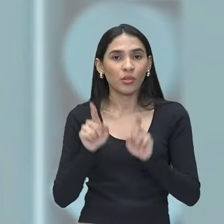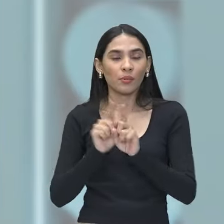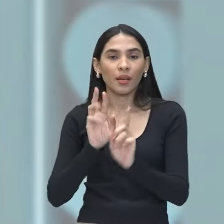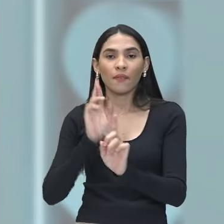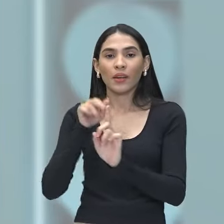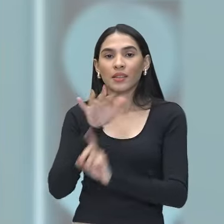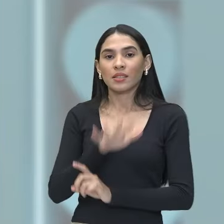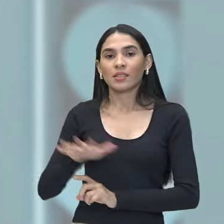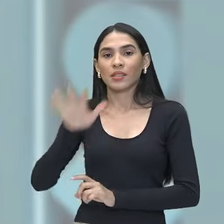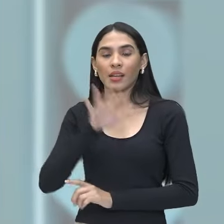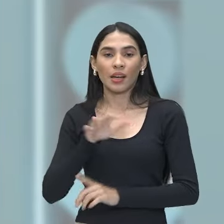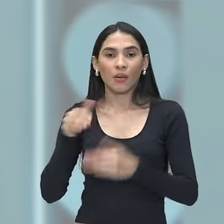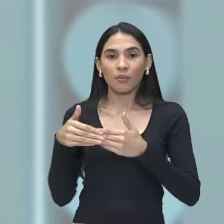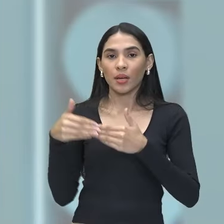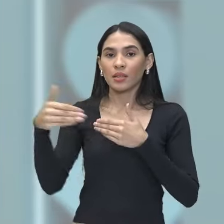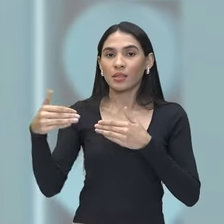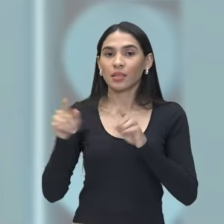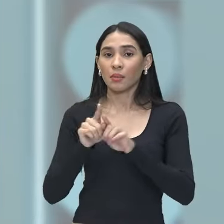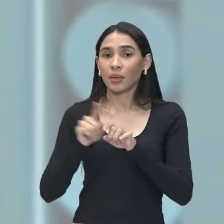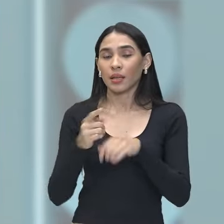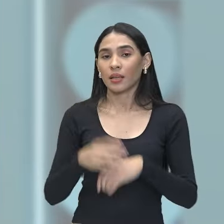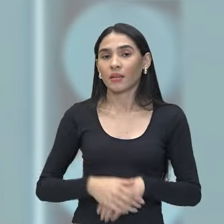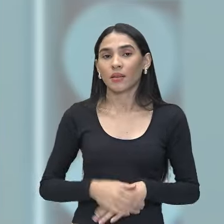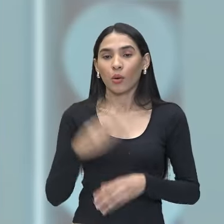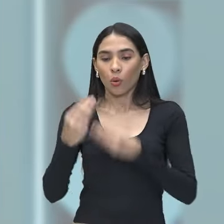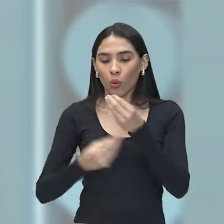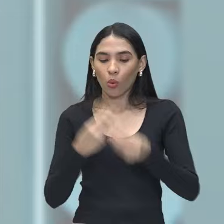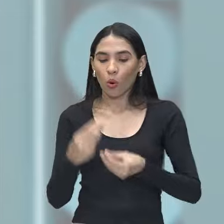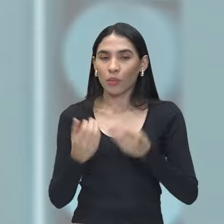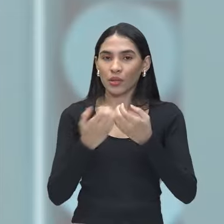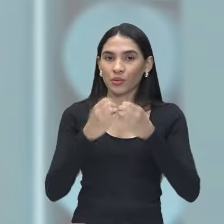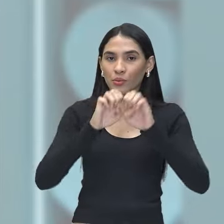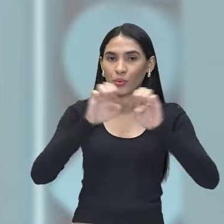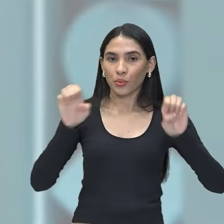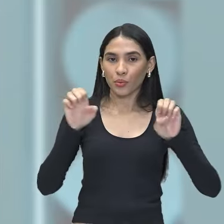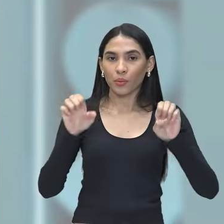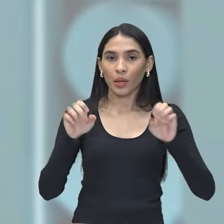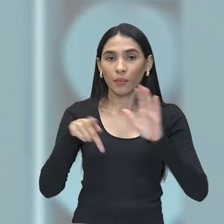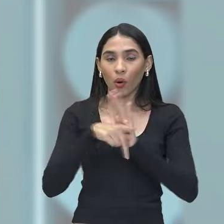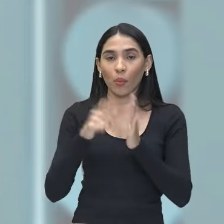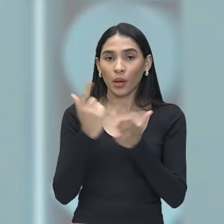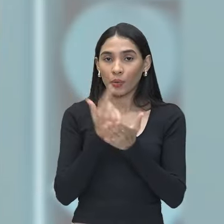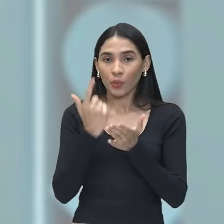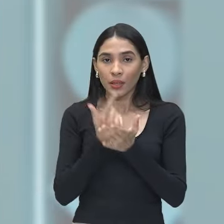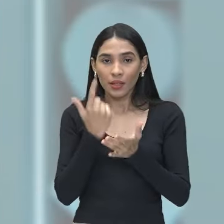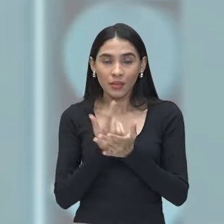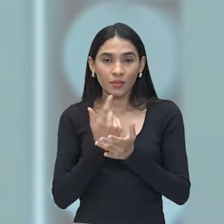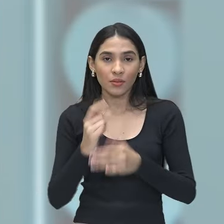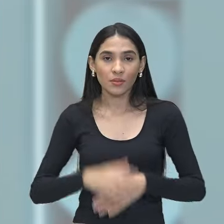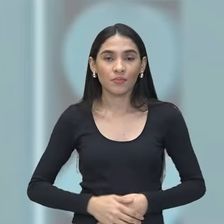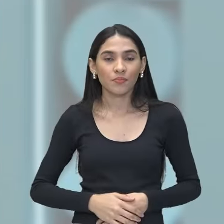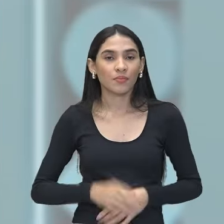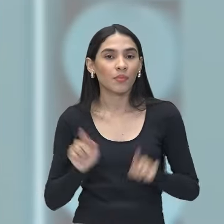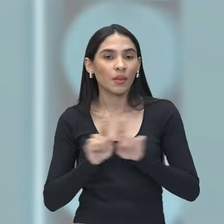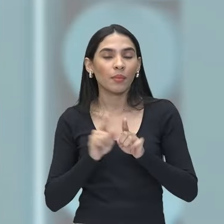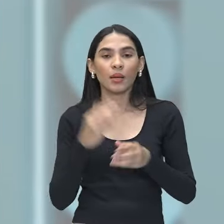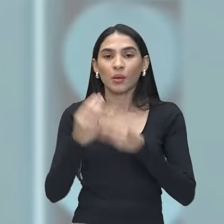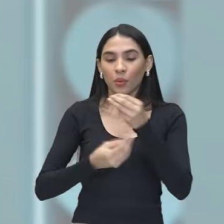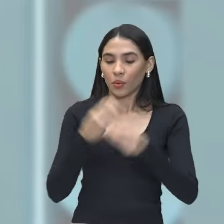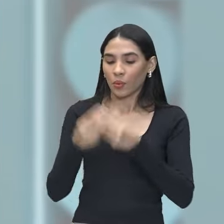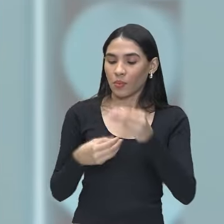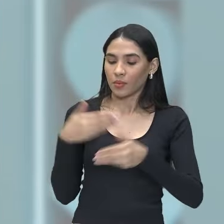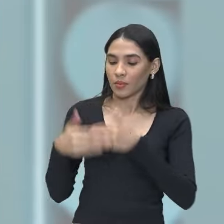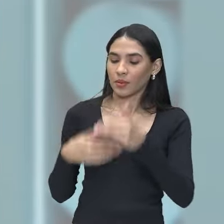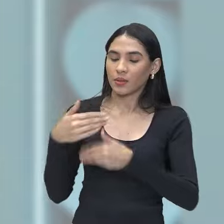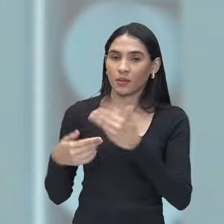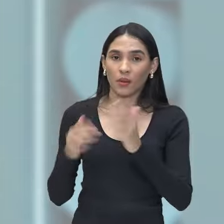partindo da própria constituição do cortiço, como o cortiço se forma, como ele é construído e como ele vai se desenrolando até o